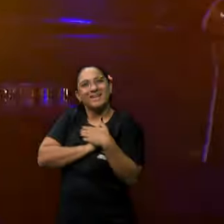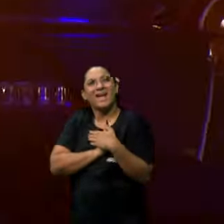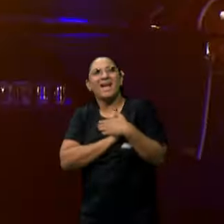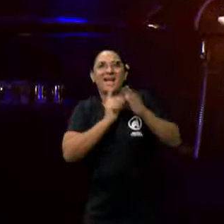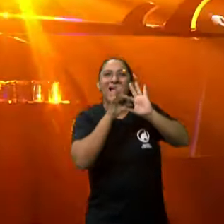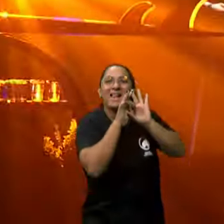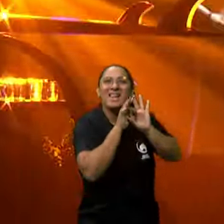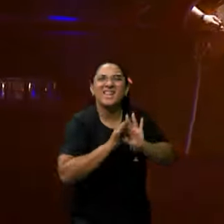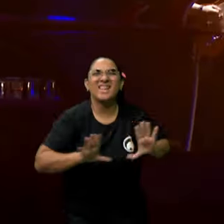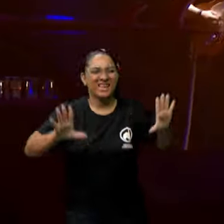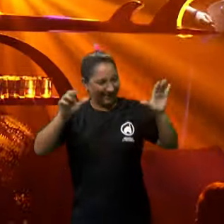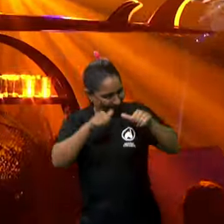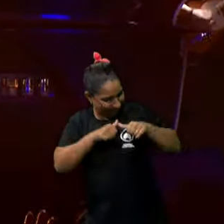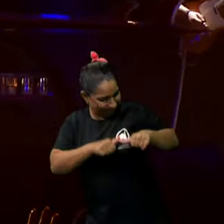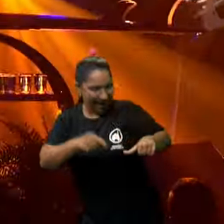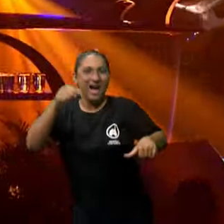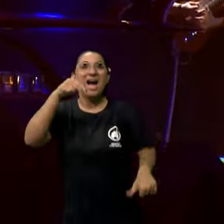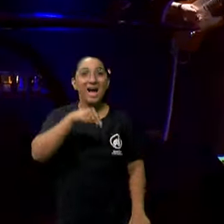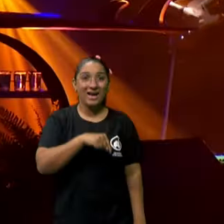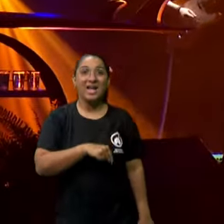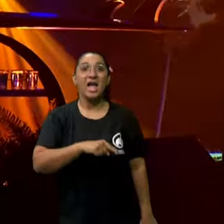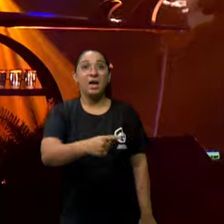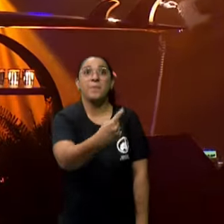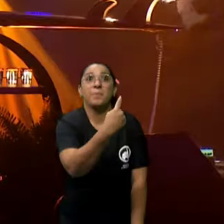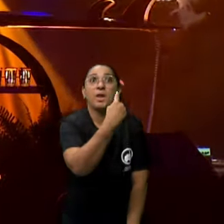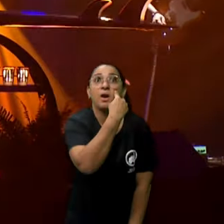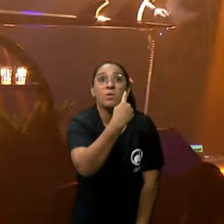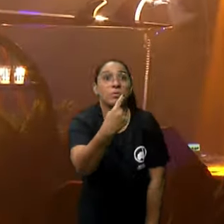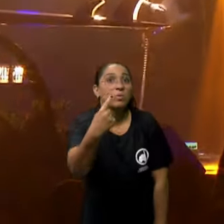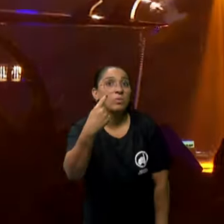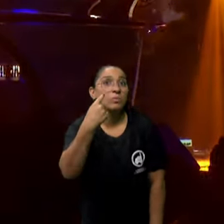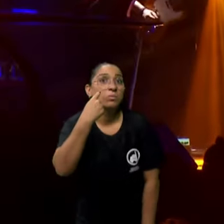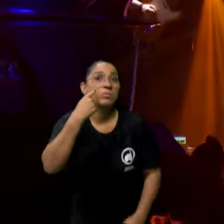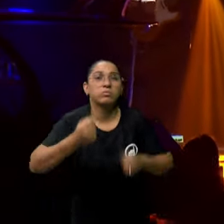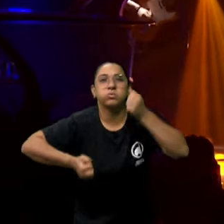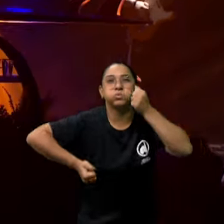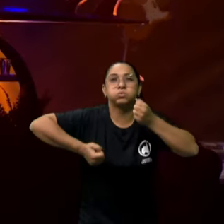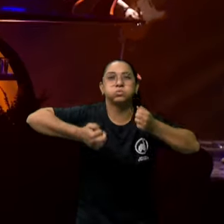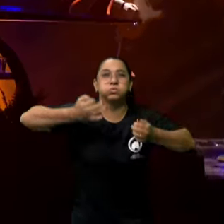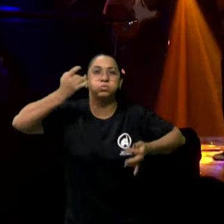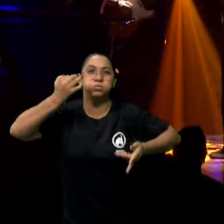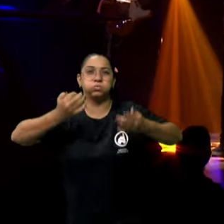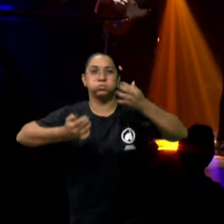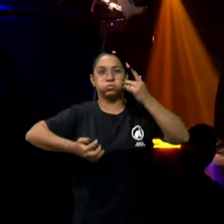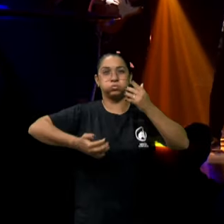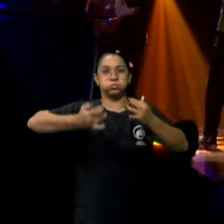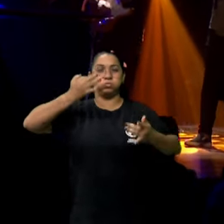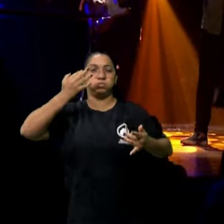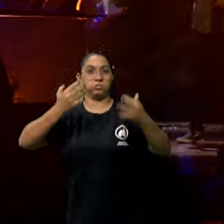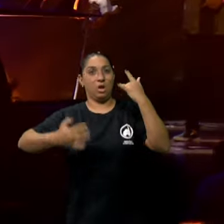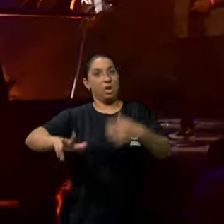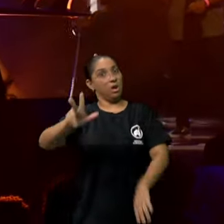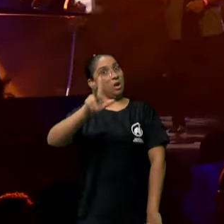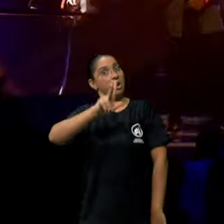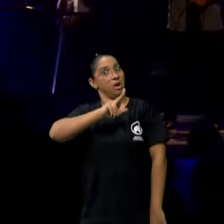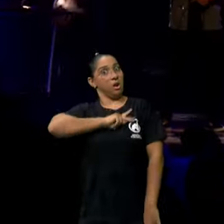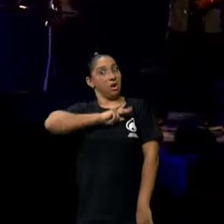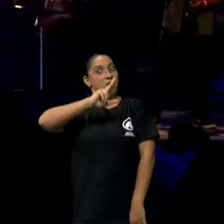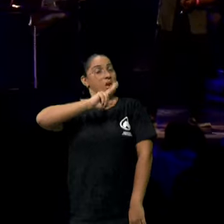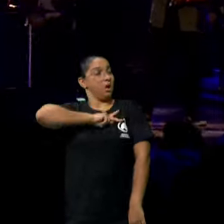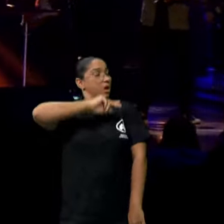pode morar em pouco eu